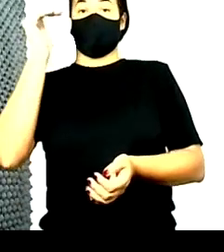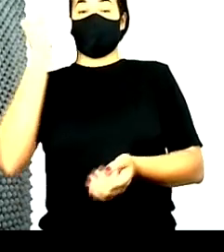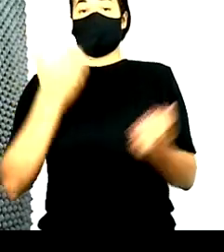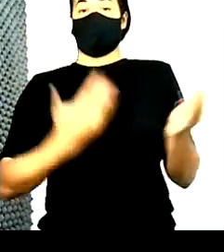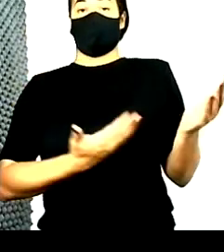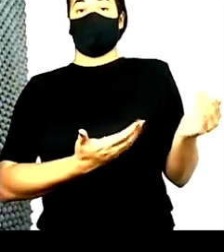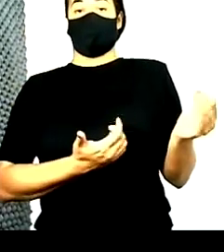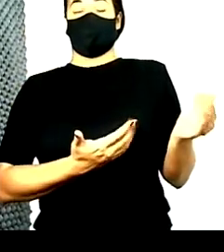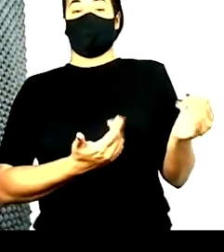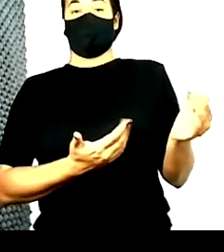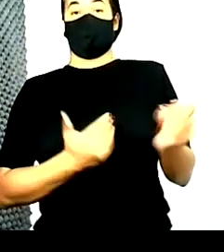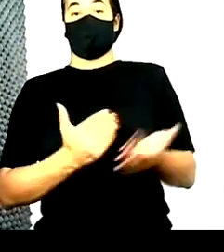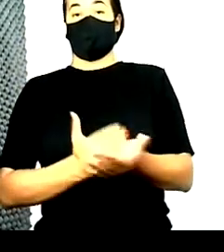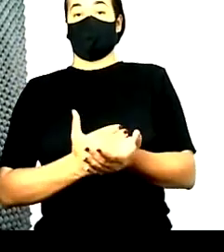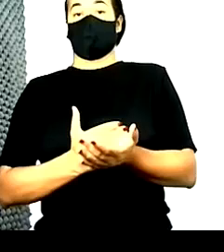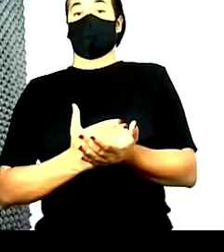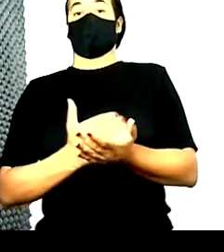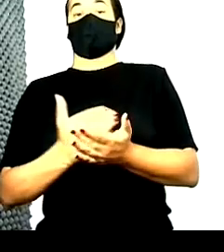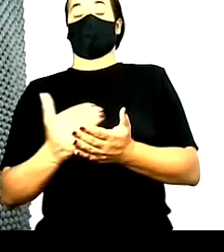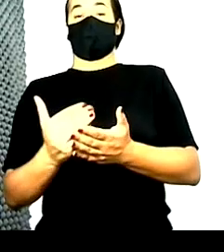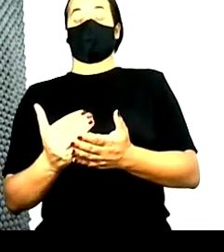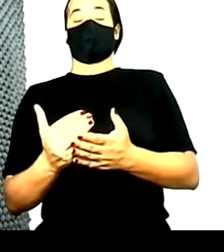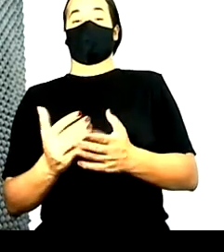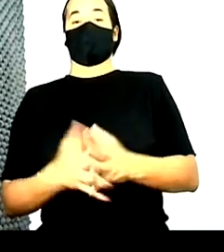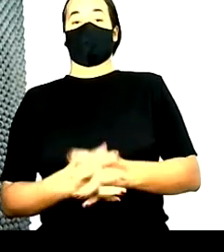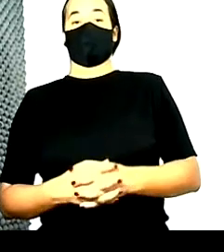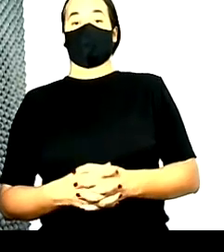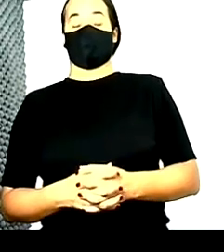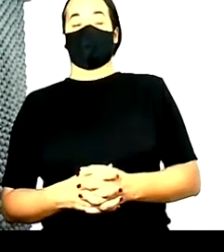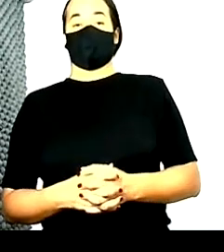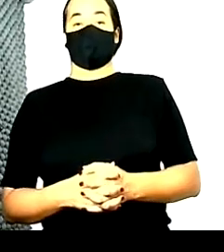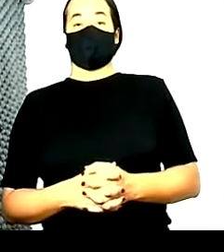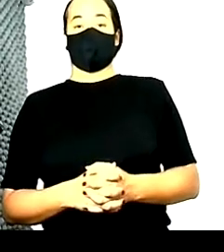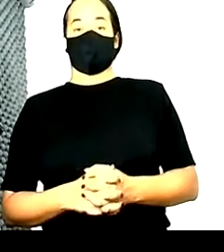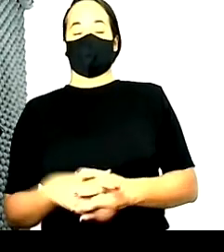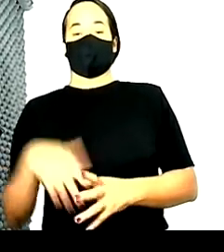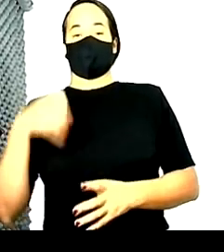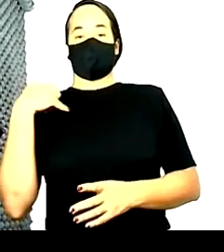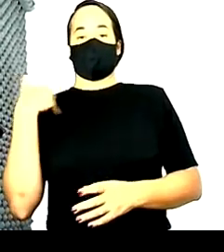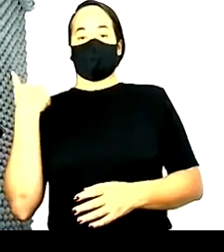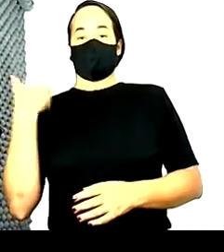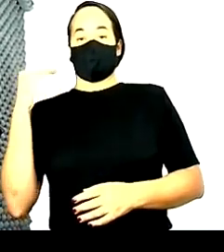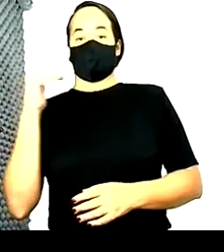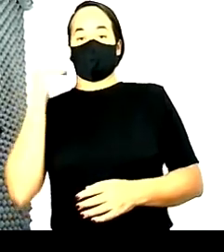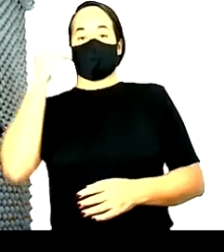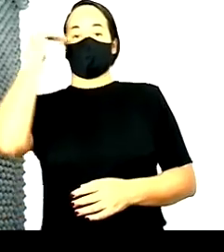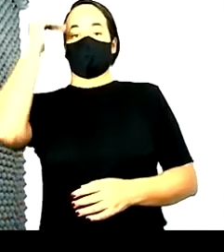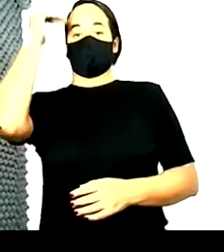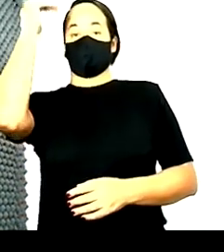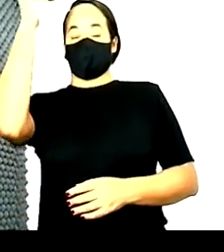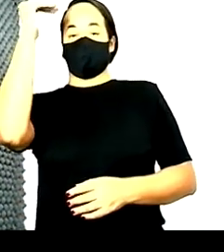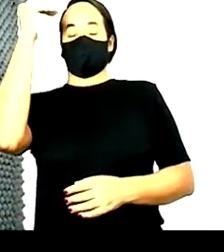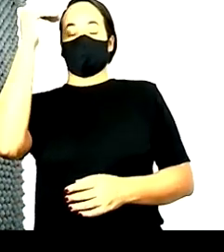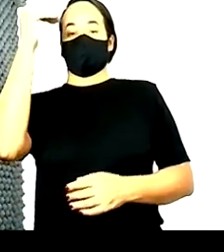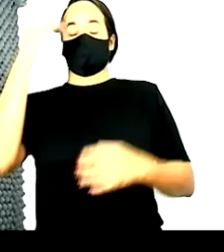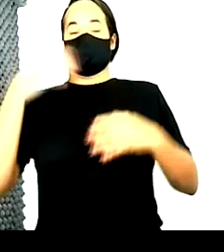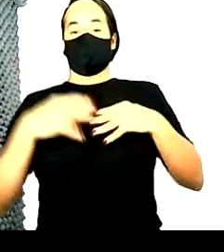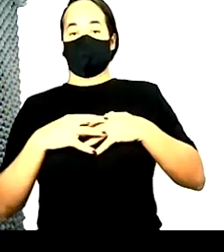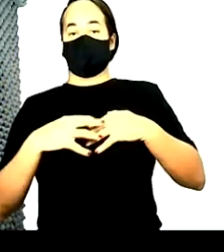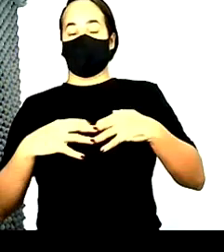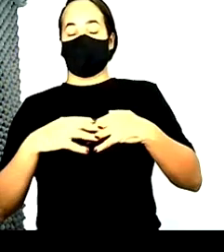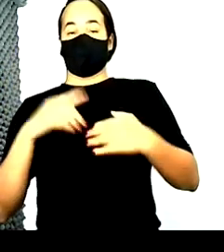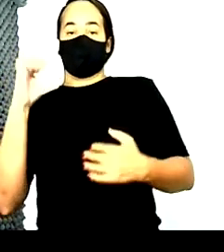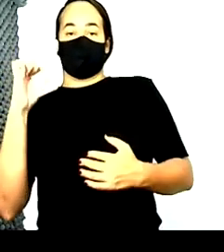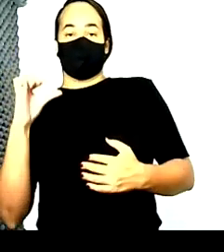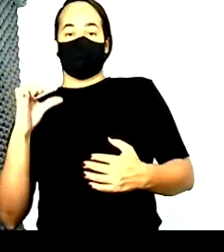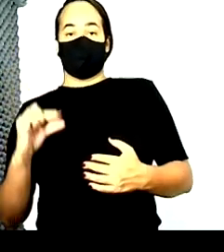adolescência, quando começa a se atrofiar. E, na idade adulta, vai diminuir o seu tamanho, pois tem suas